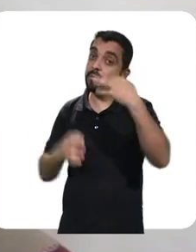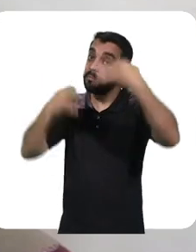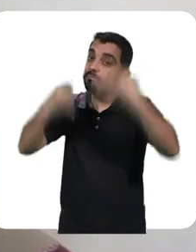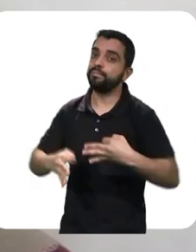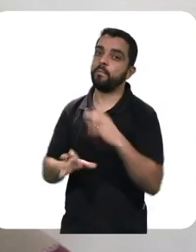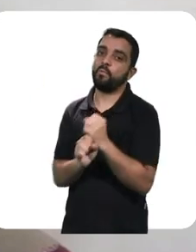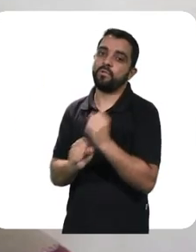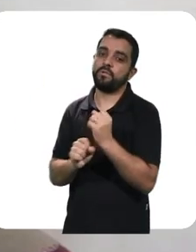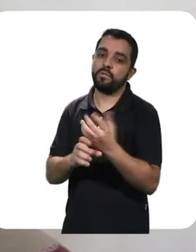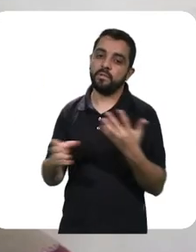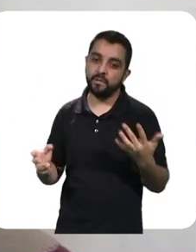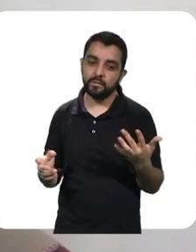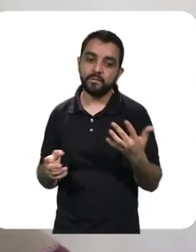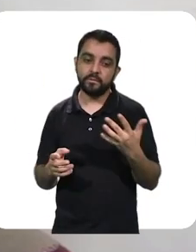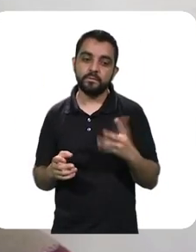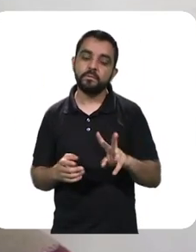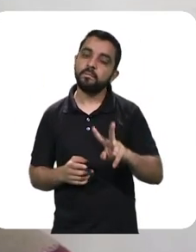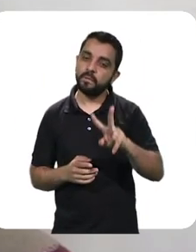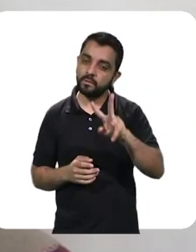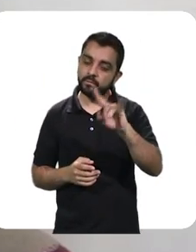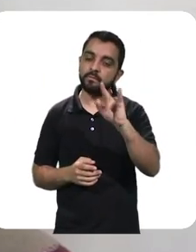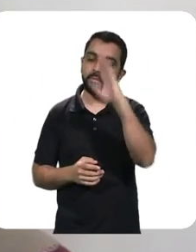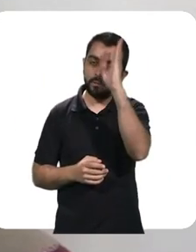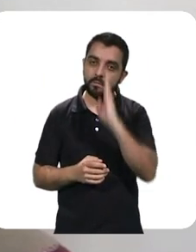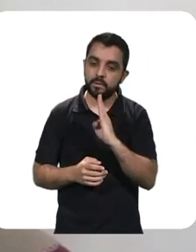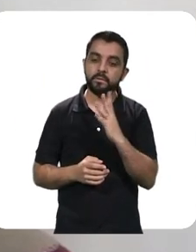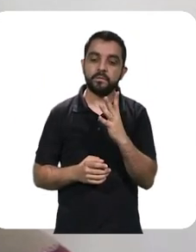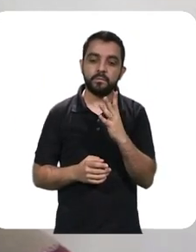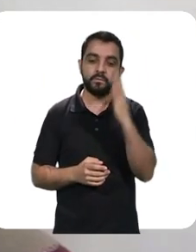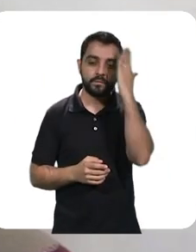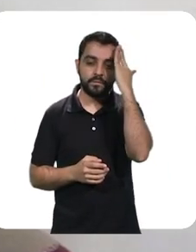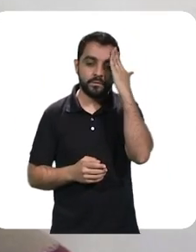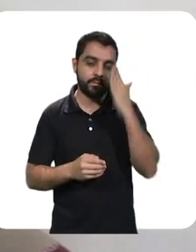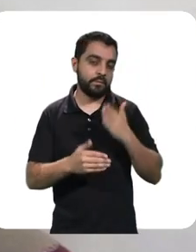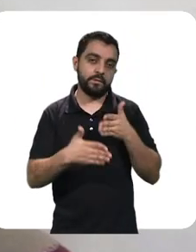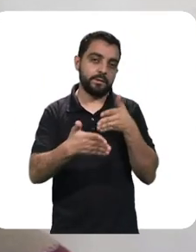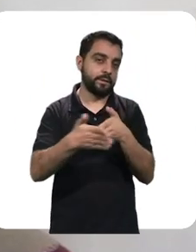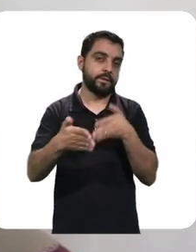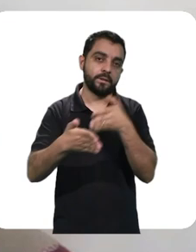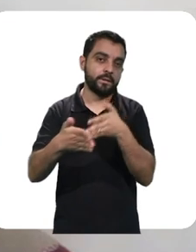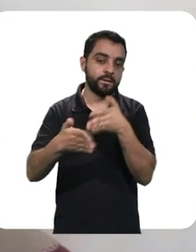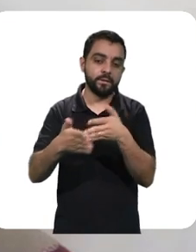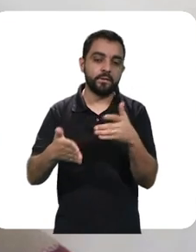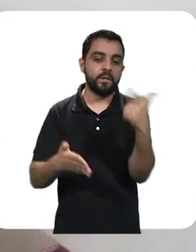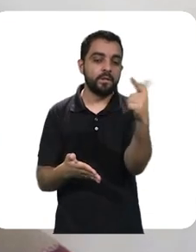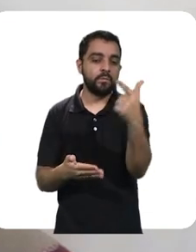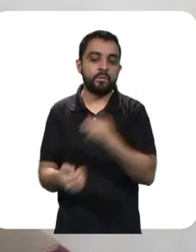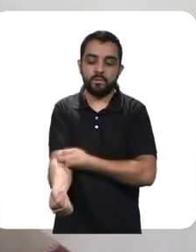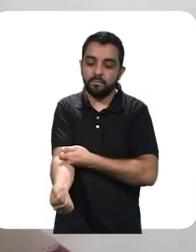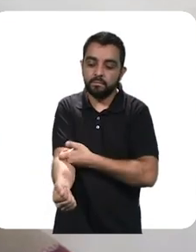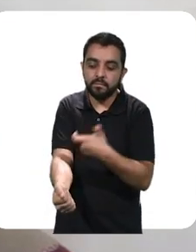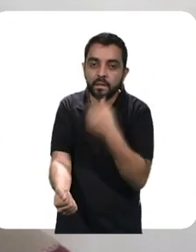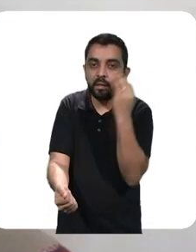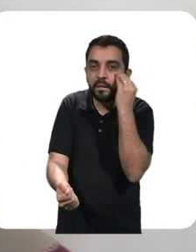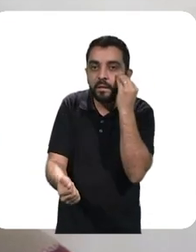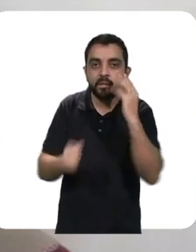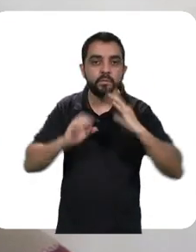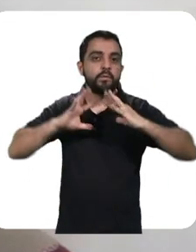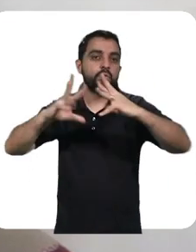né? Mas já seria previsível no Brasil, tanto que nós não teríamos o número de testes